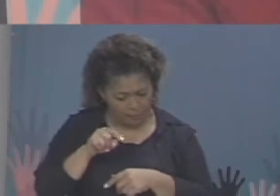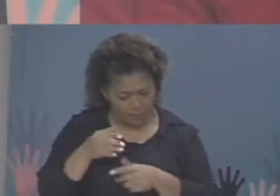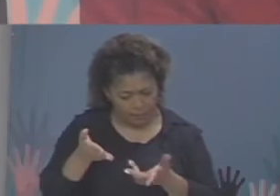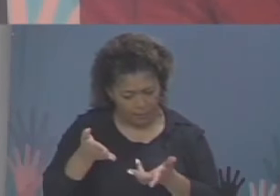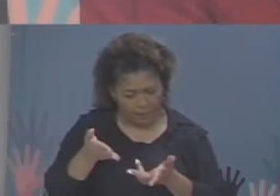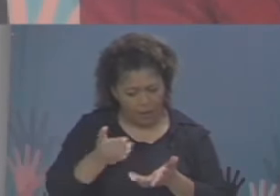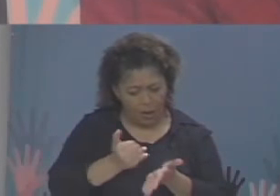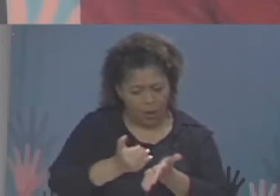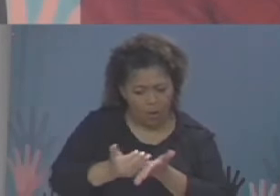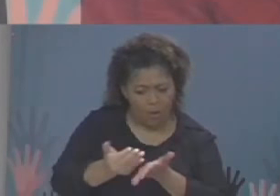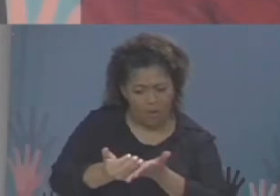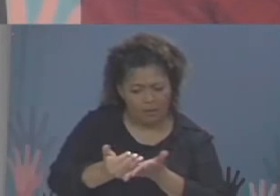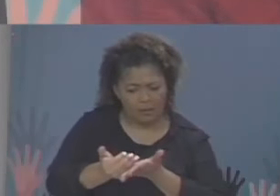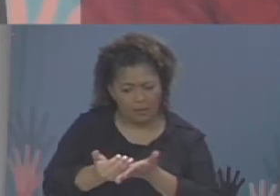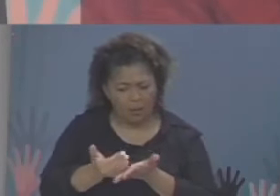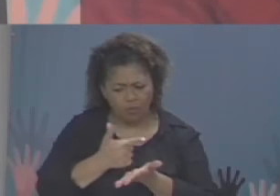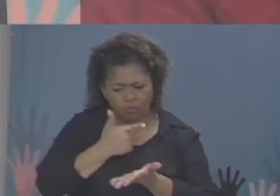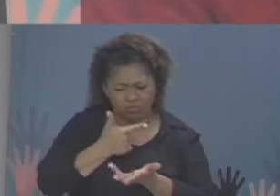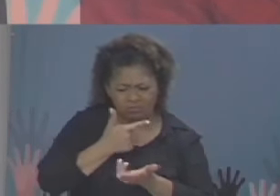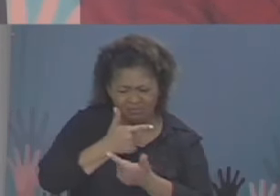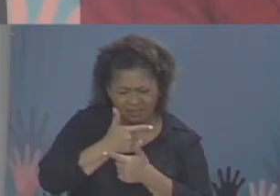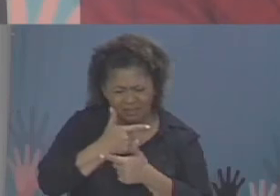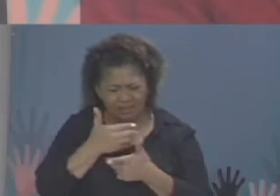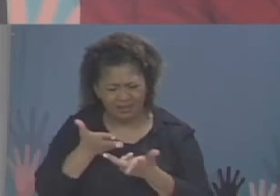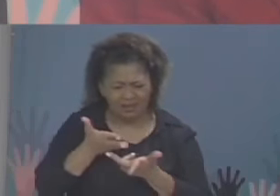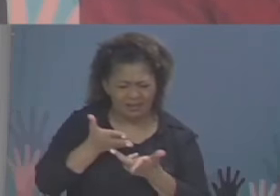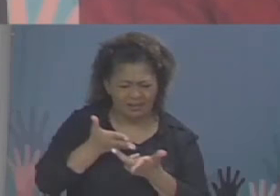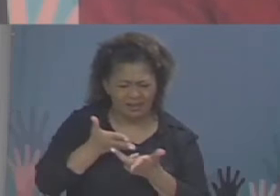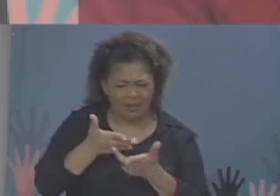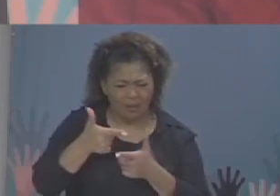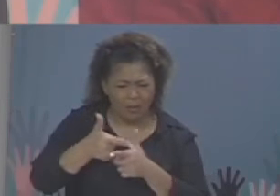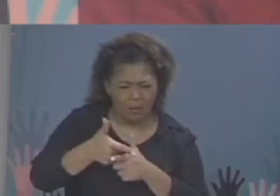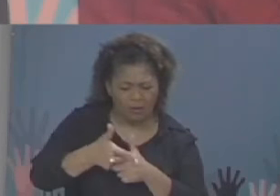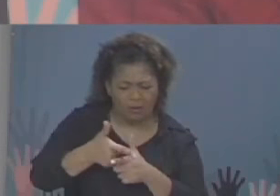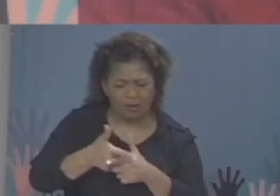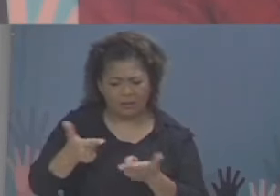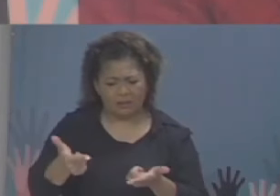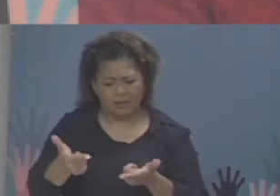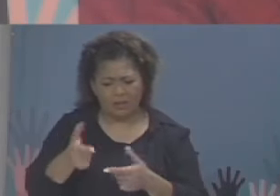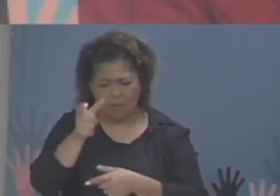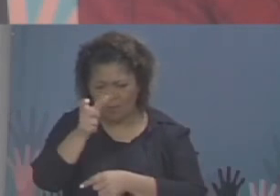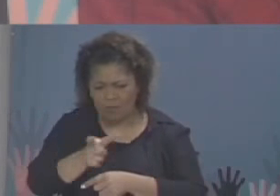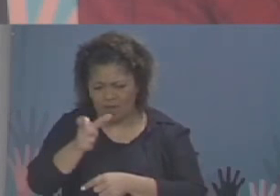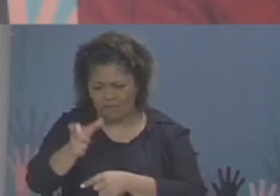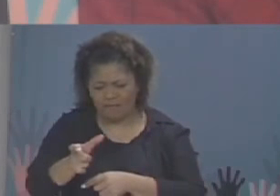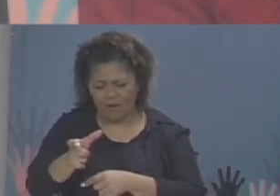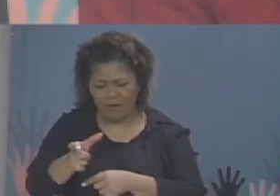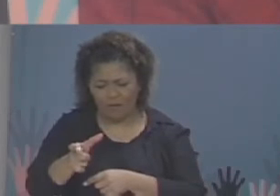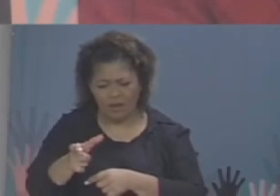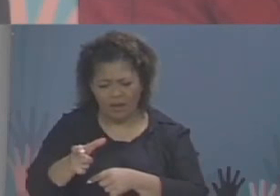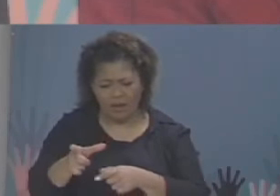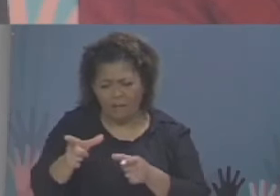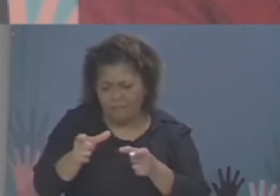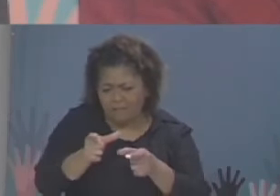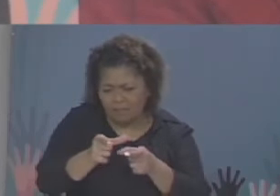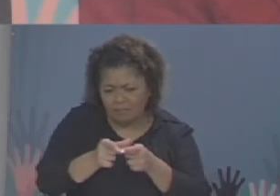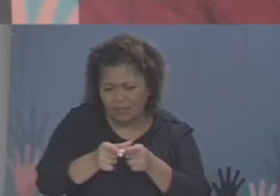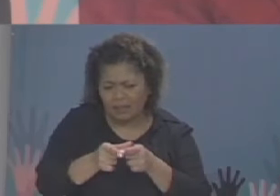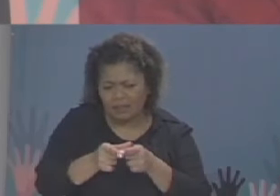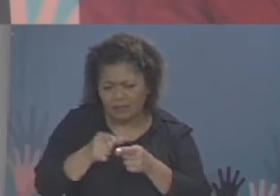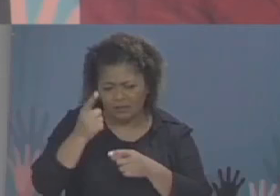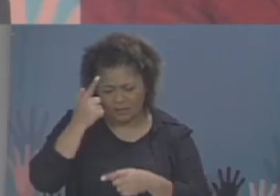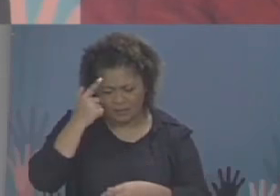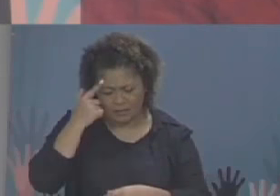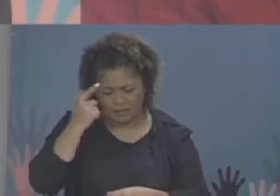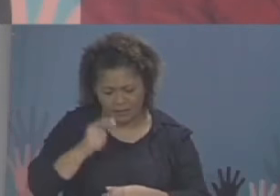que começa com uma crítica, né, ao CFP atual, né, de o que a gente identifica como uma forma reducionista e autoritária, limitou-se às ferramentas